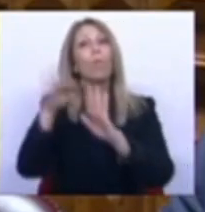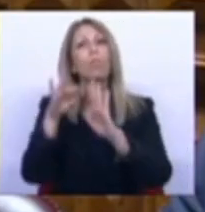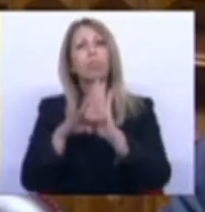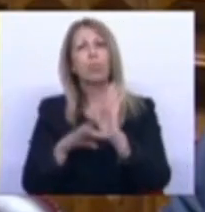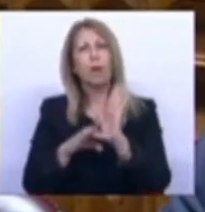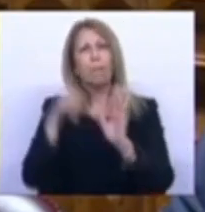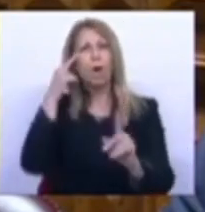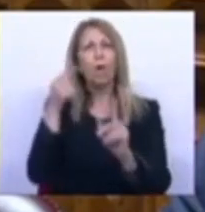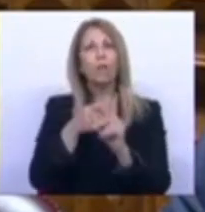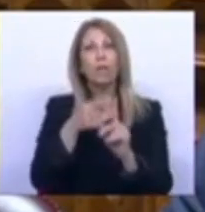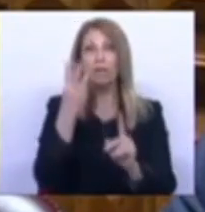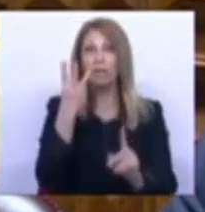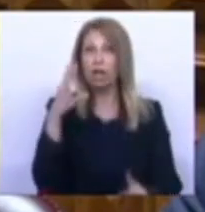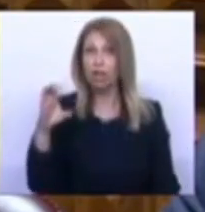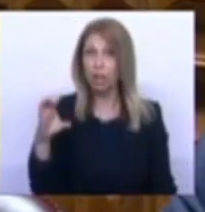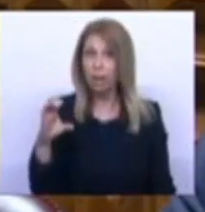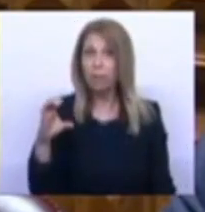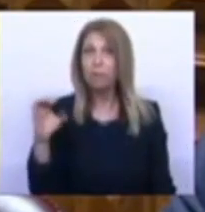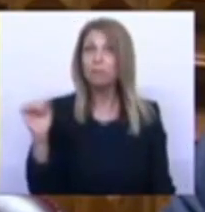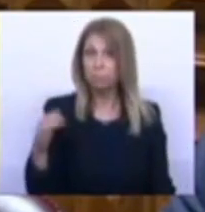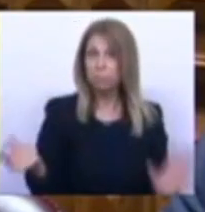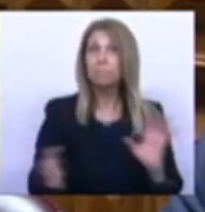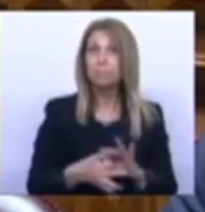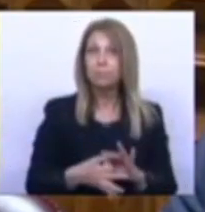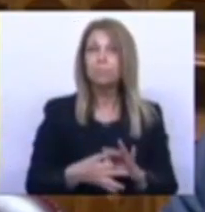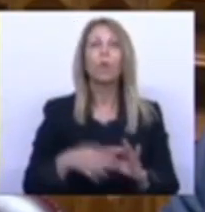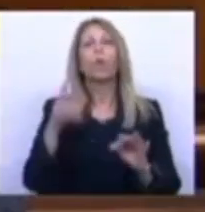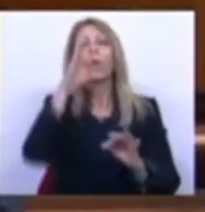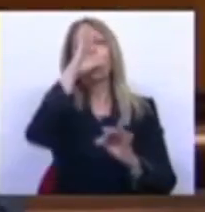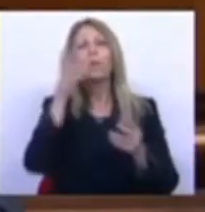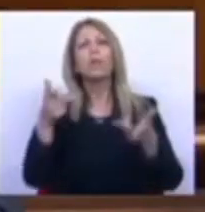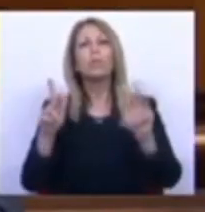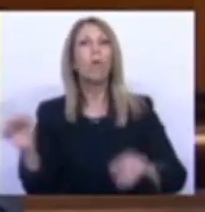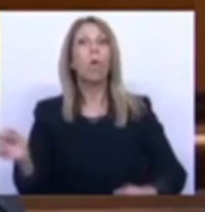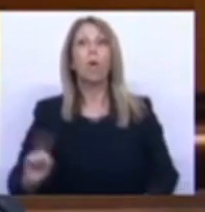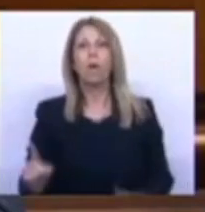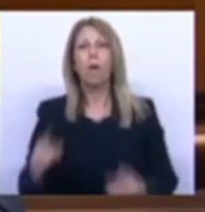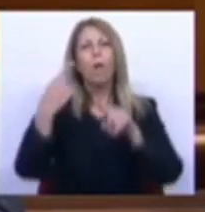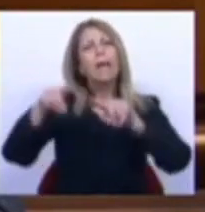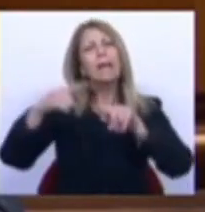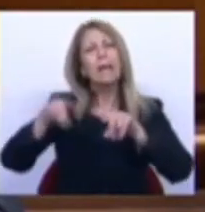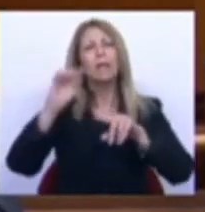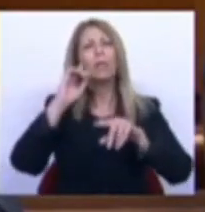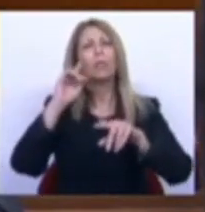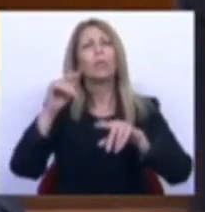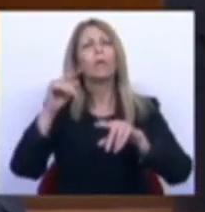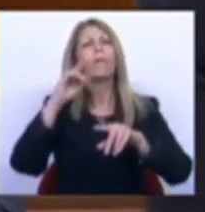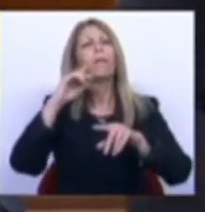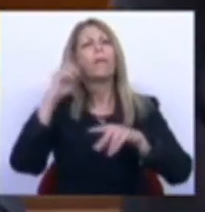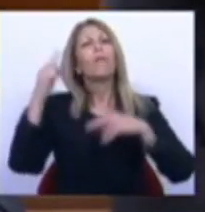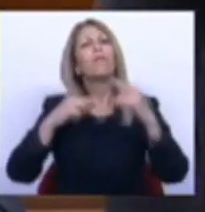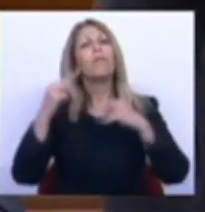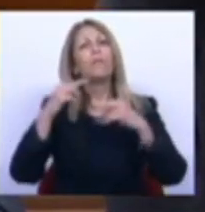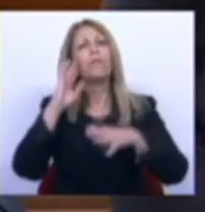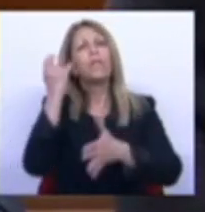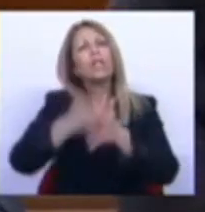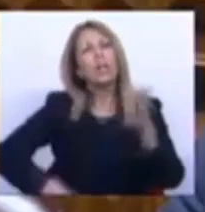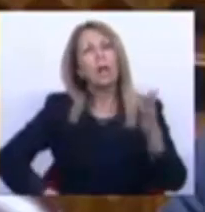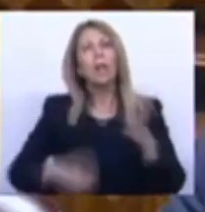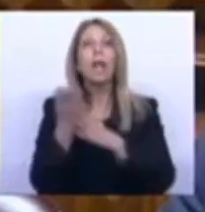programa 3C? Está o Governo disposto a criar um crédito fiscal adicional de 10% sobre as